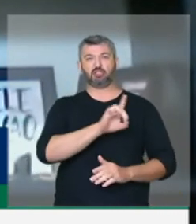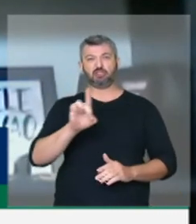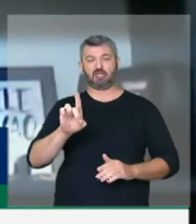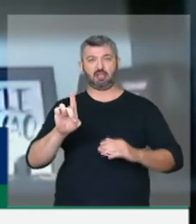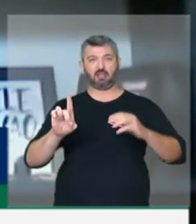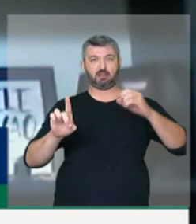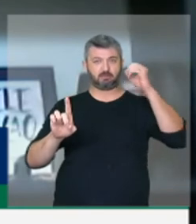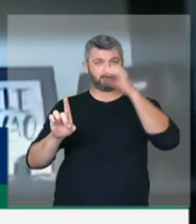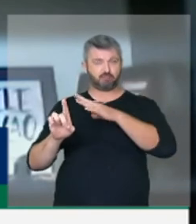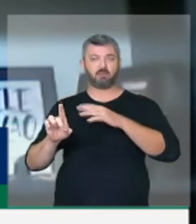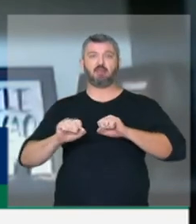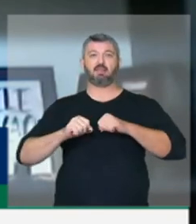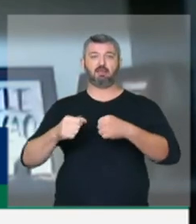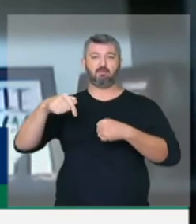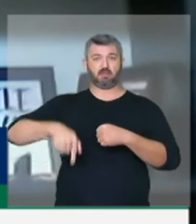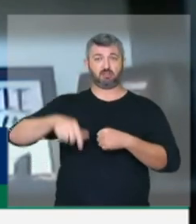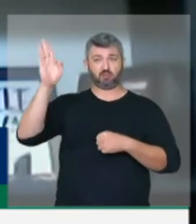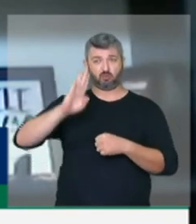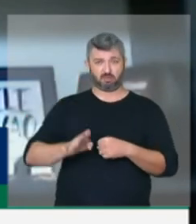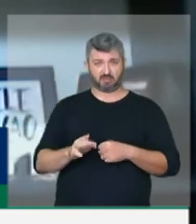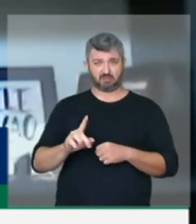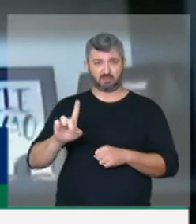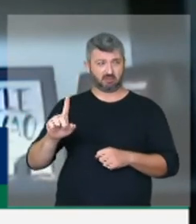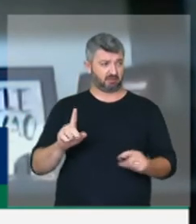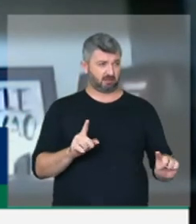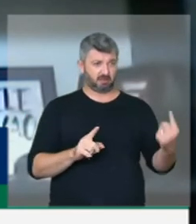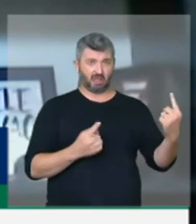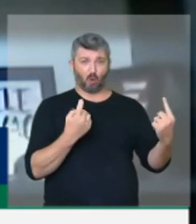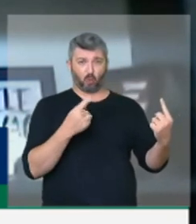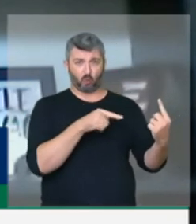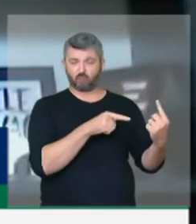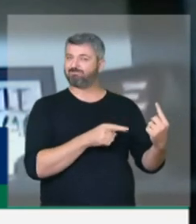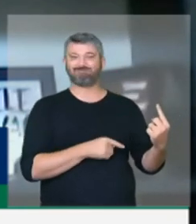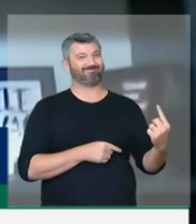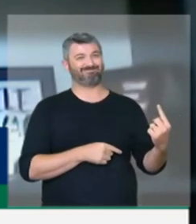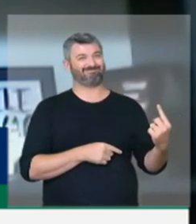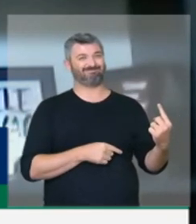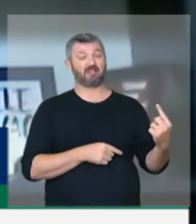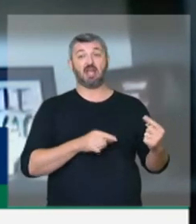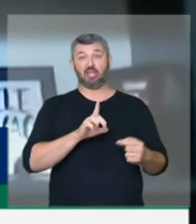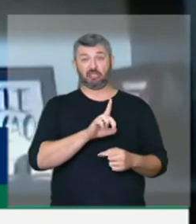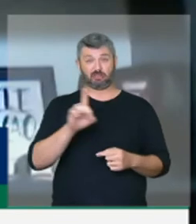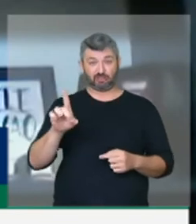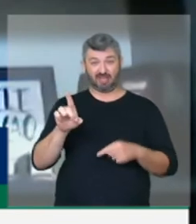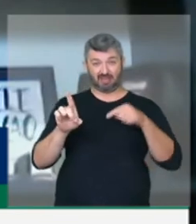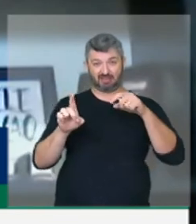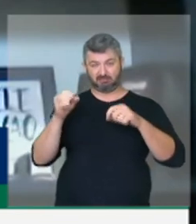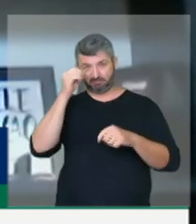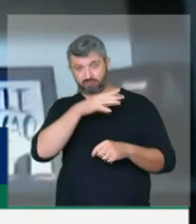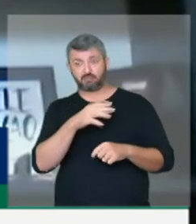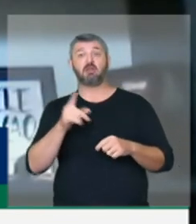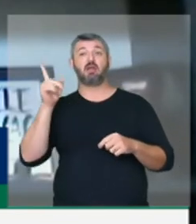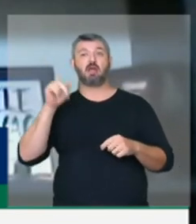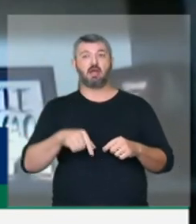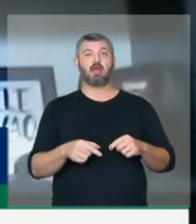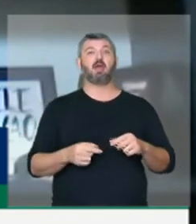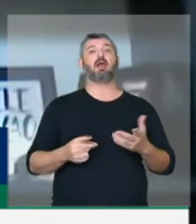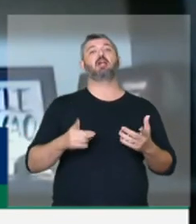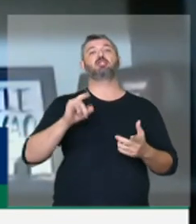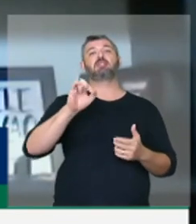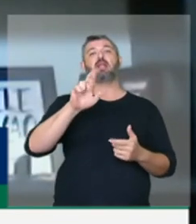defende no Brasil. Uma extrema-direita que não se resume só ao deputado Daniel Silveira. Uma extrema-direita que defende, na prática, a ditadura do capital